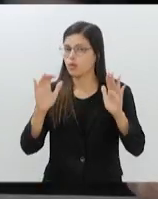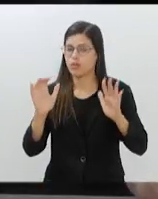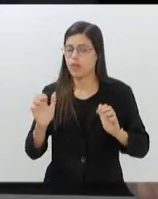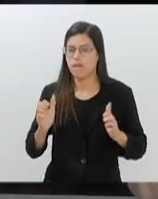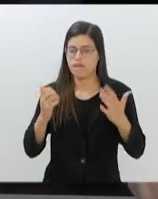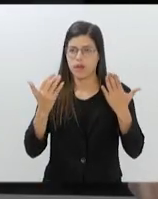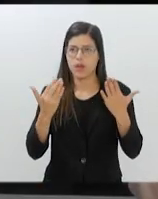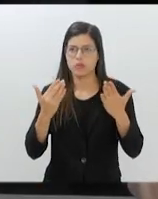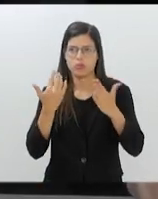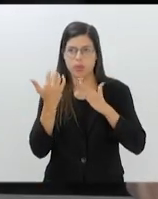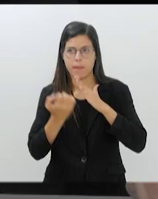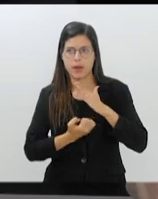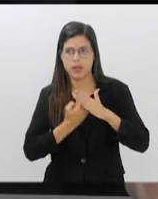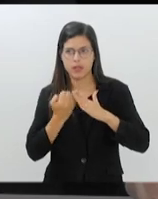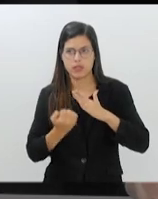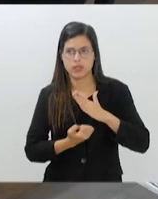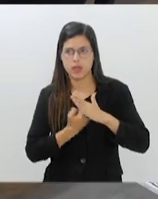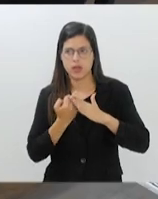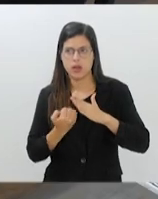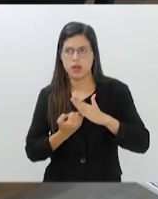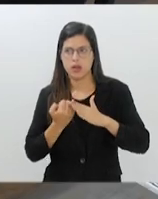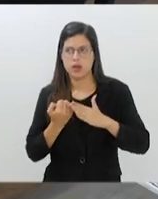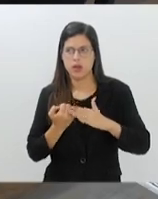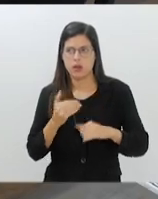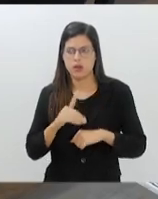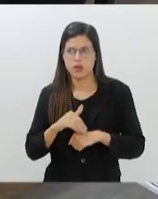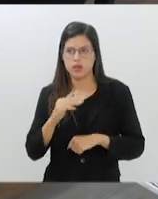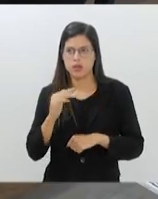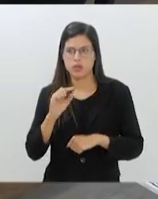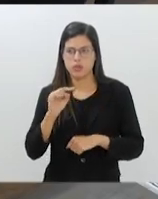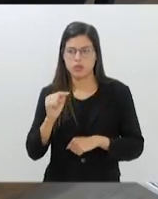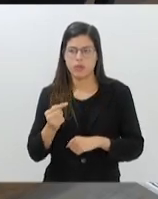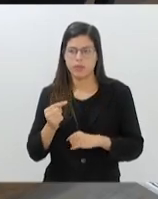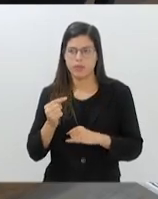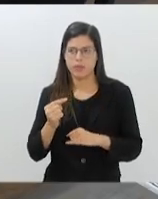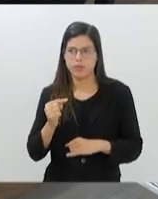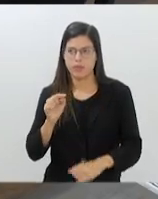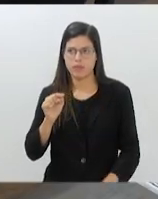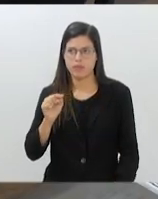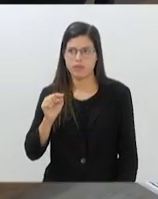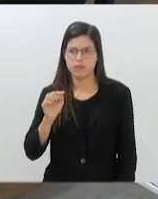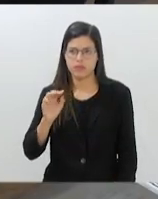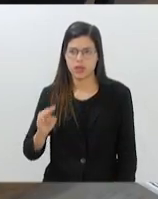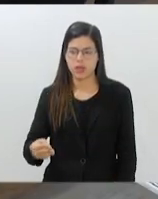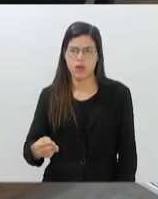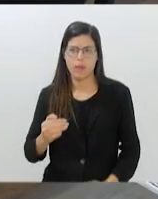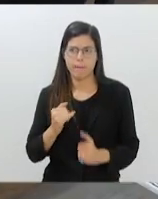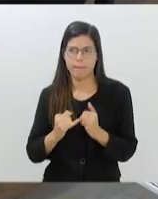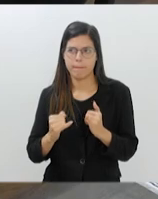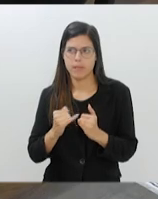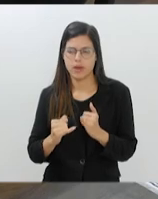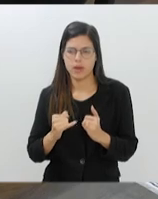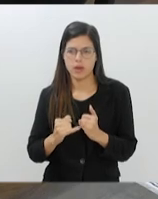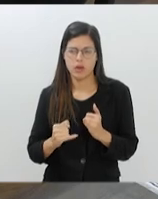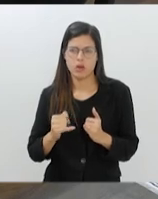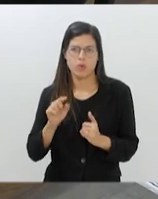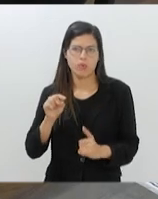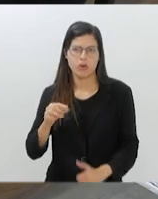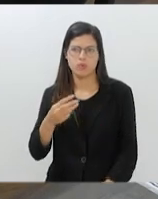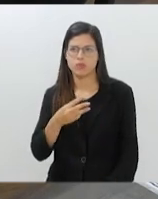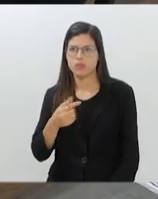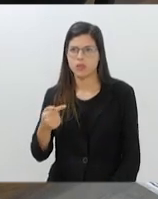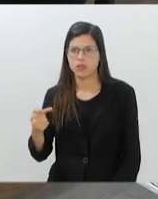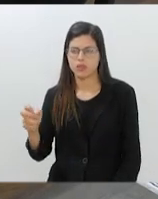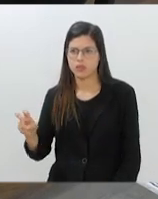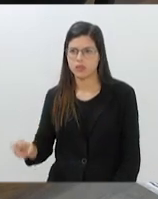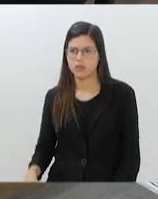empresariais mais 190.000 mais 1 milhão e me Presidente bom 190 100 1.375 bom eu